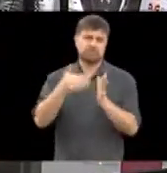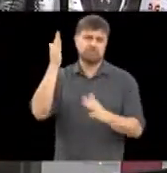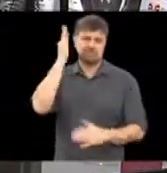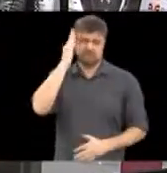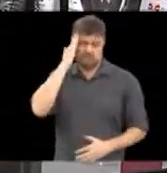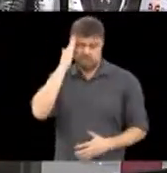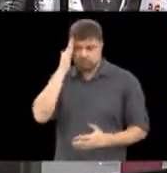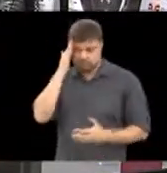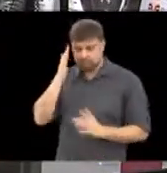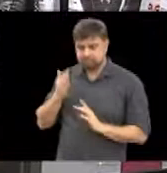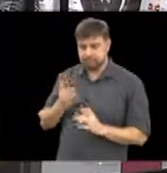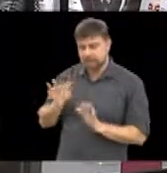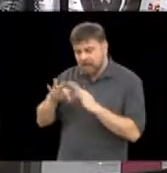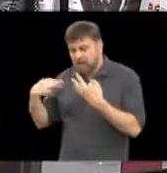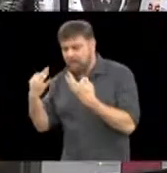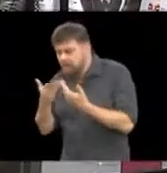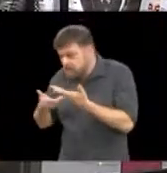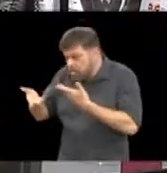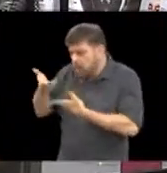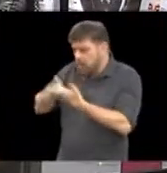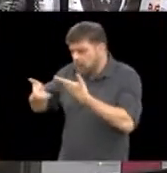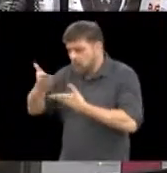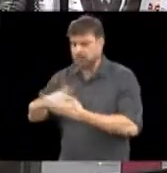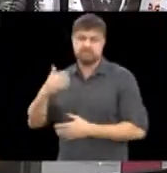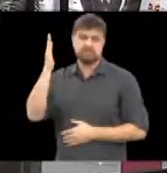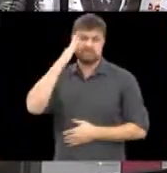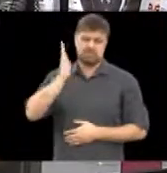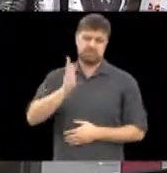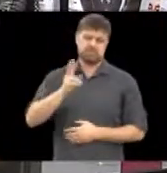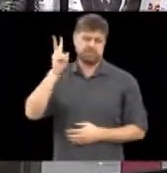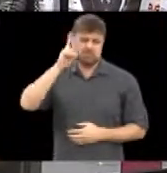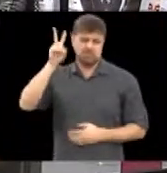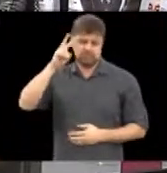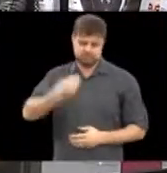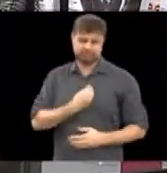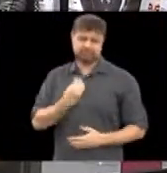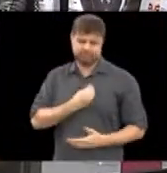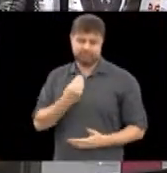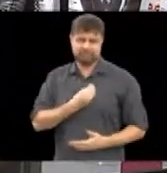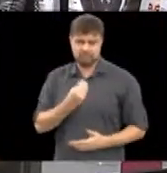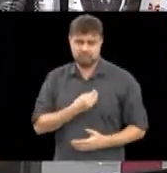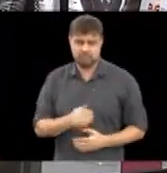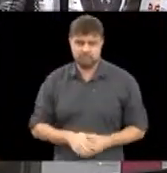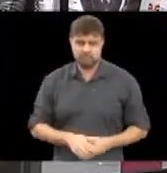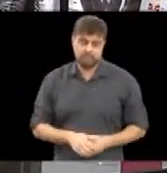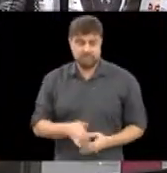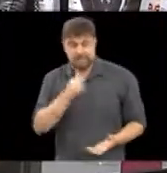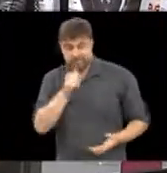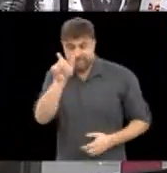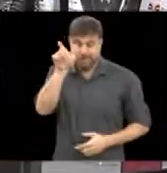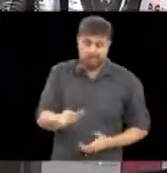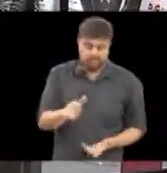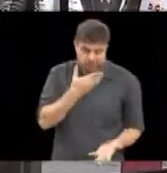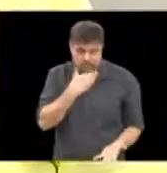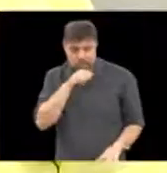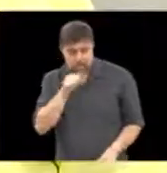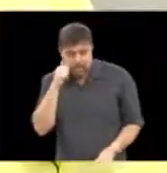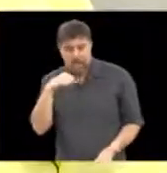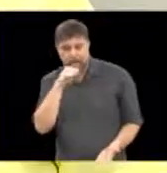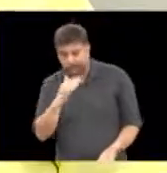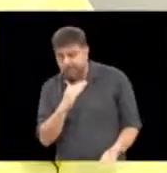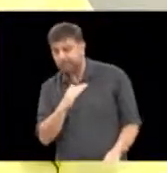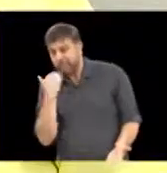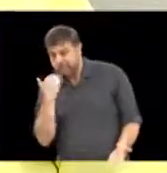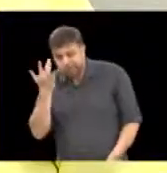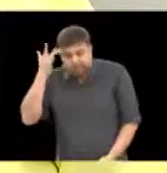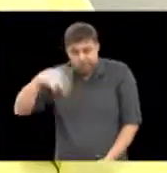isso se comenta, né, na família, então eles sabem mais ou menos quem tem. A não ser quem perdeu os pais, ou não teve Aí contato.